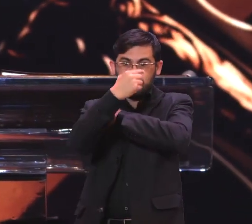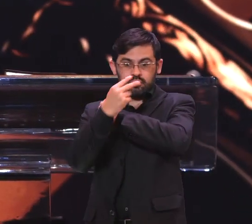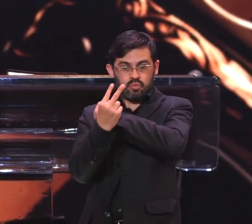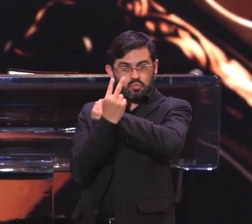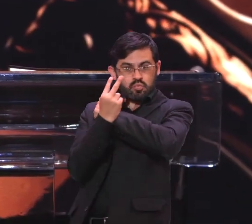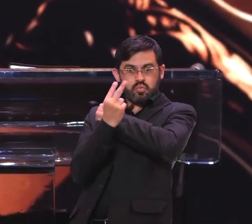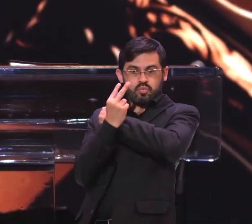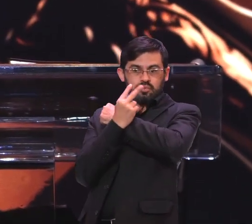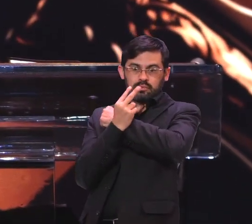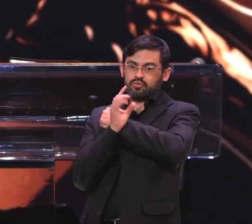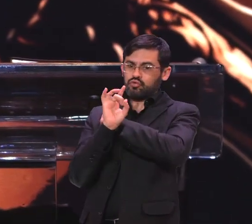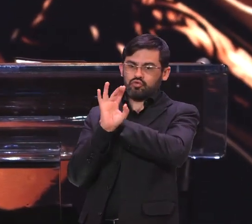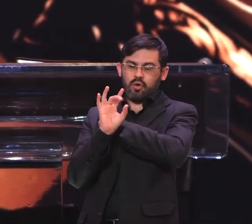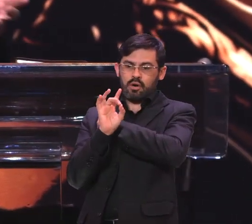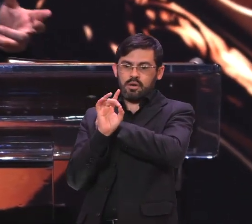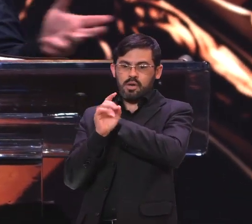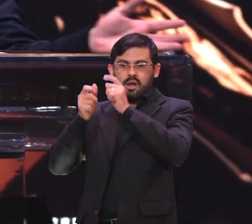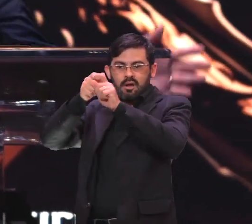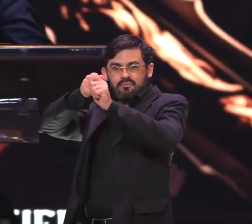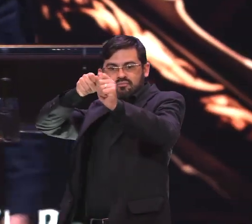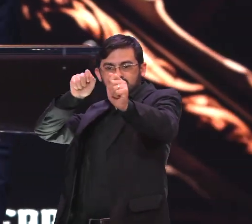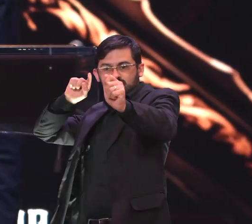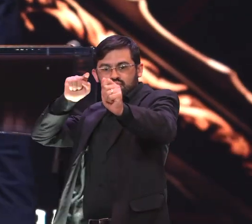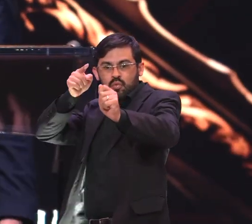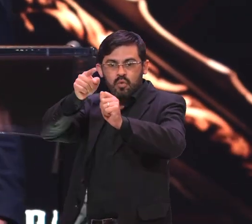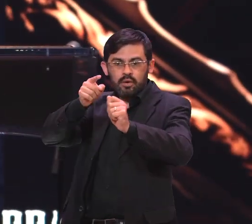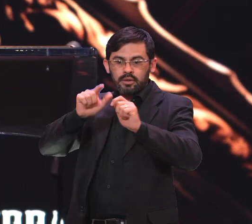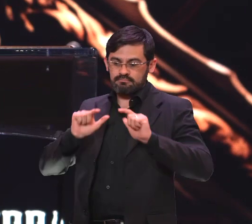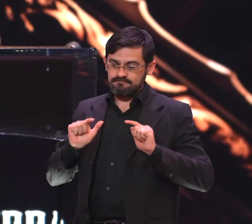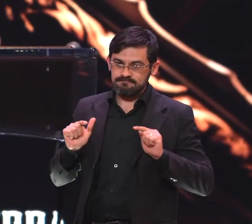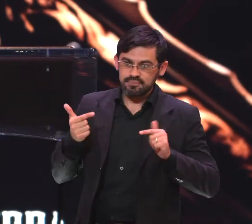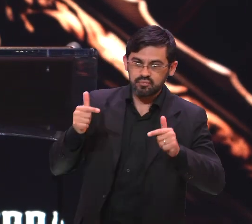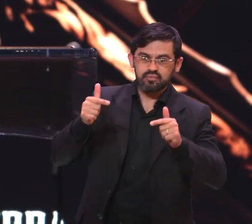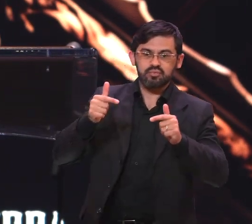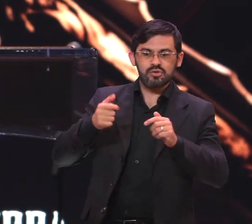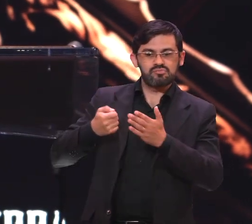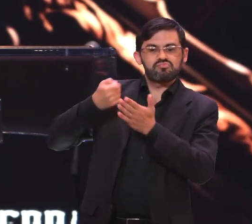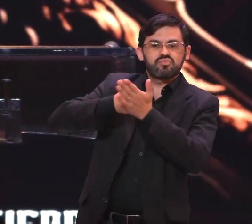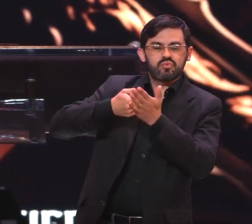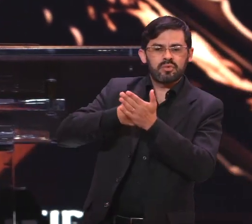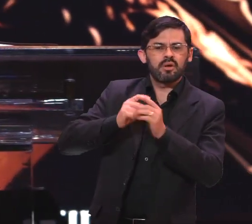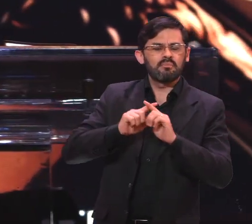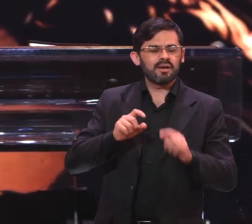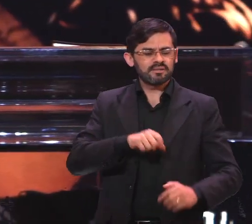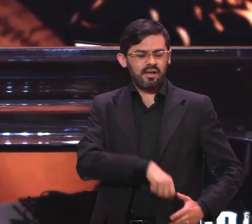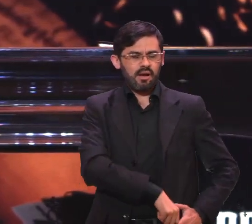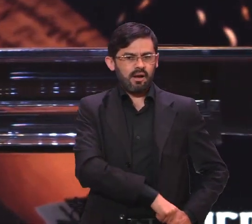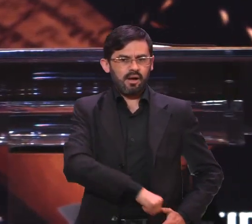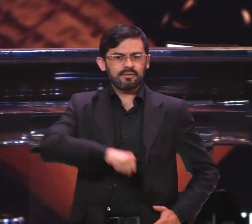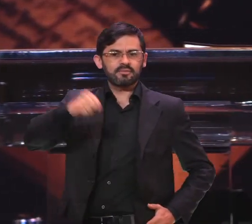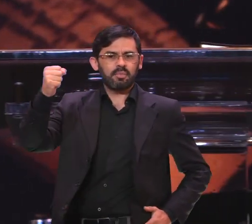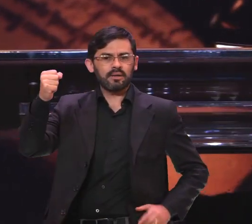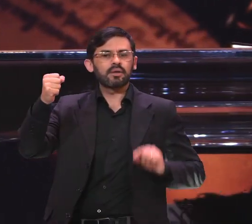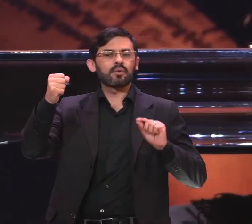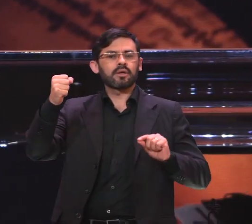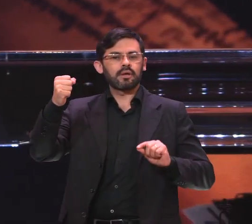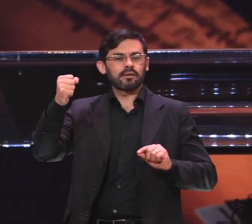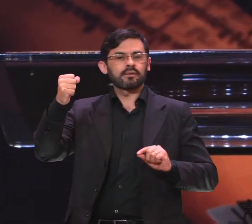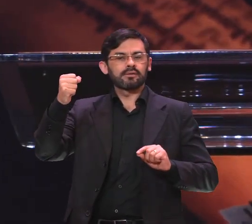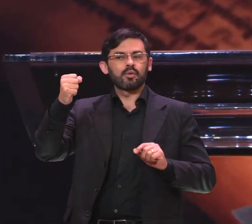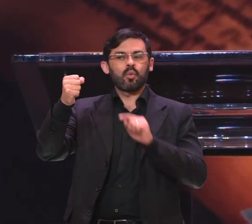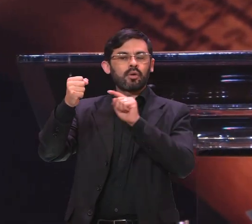defesa apenas. A flecha é uma arma de ataque apenas. Já a espada, ela era uma arma